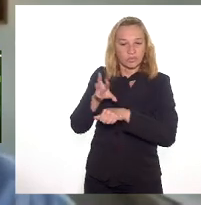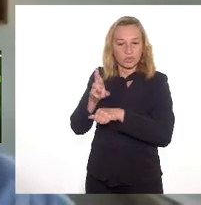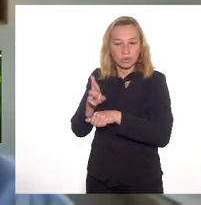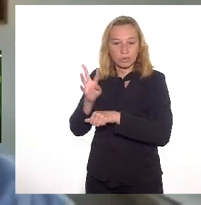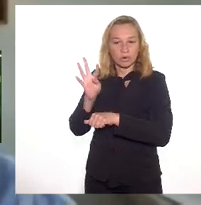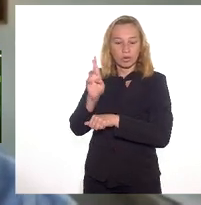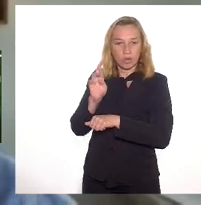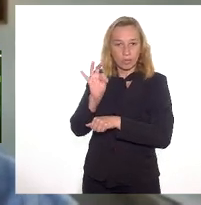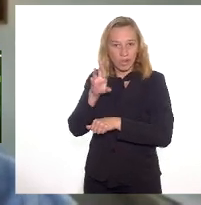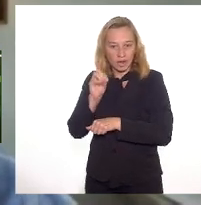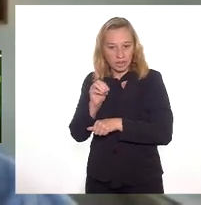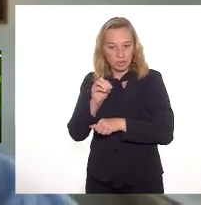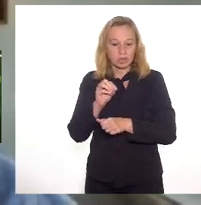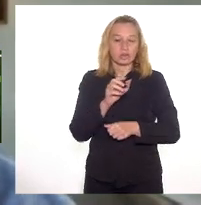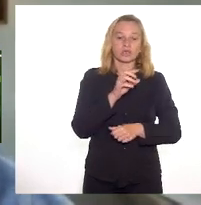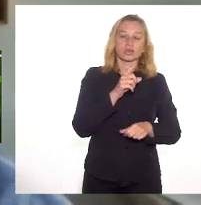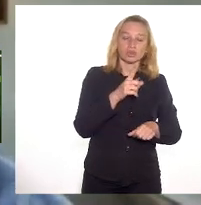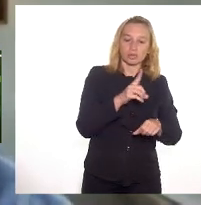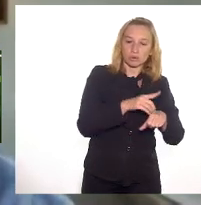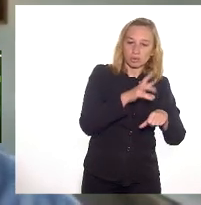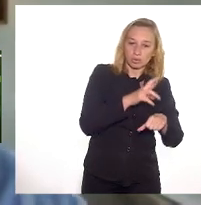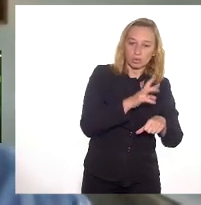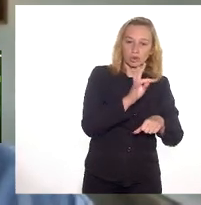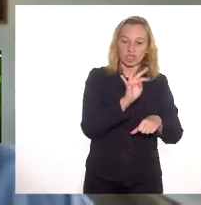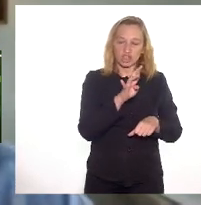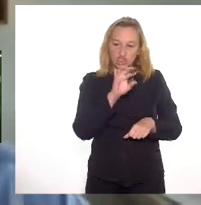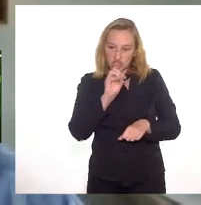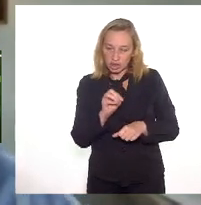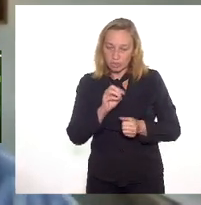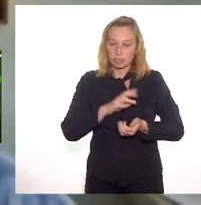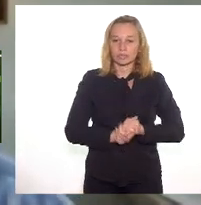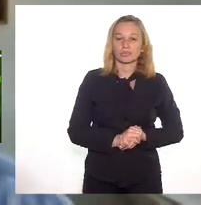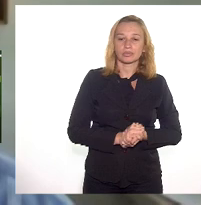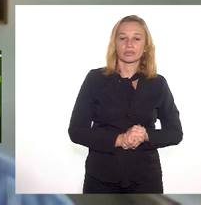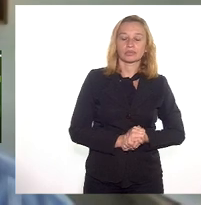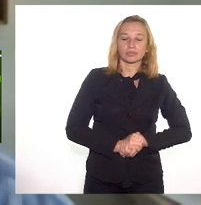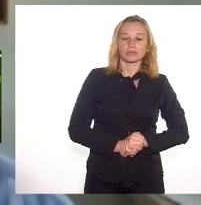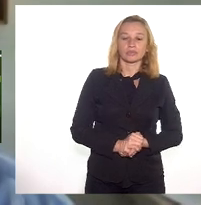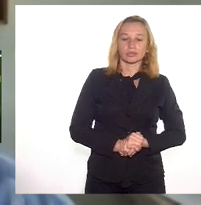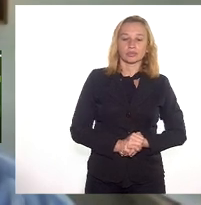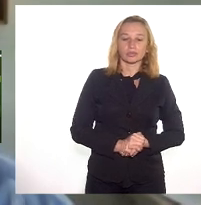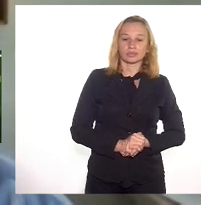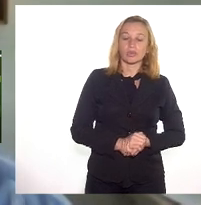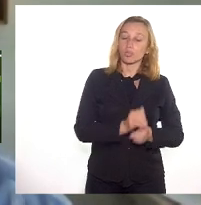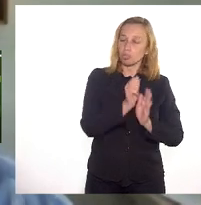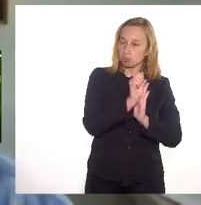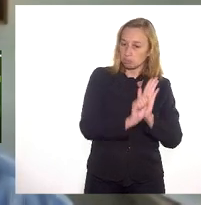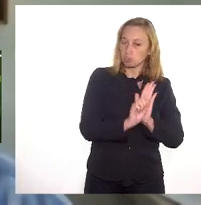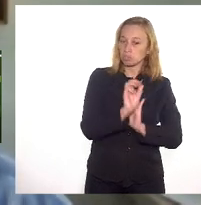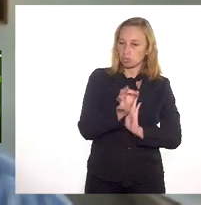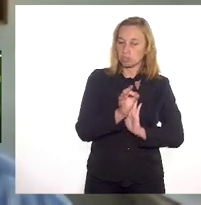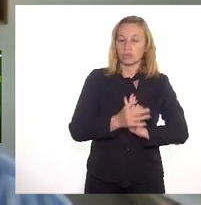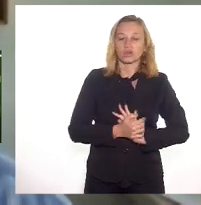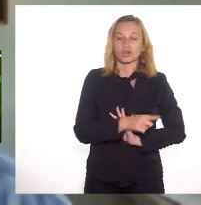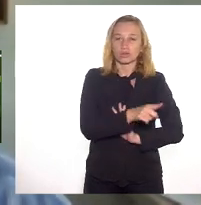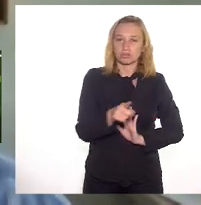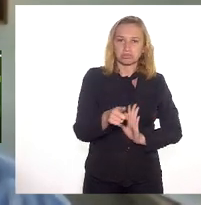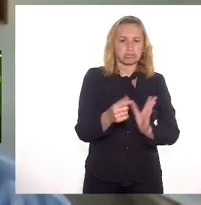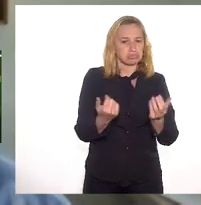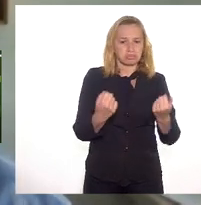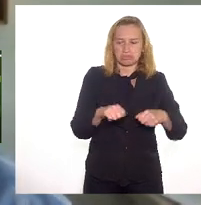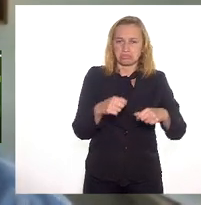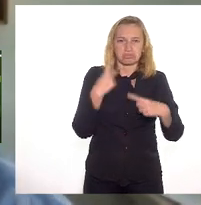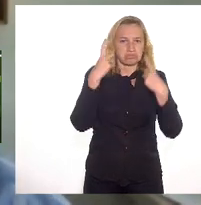Ardengue e doutor Cristiano Gadelha. É meramente um roteiro. E os senhores não precisam